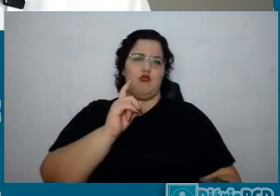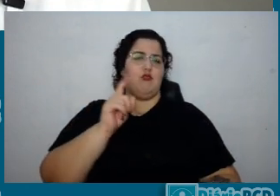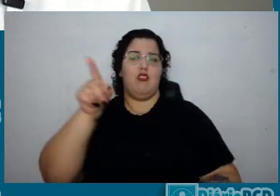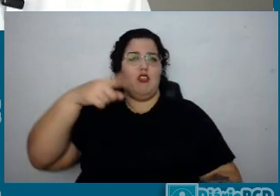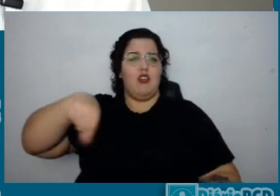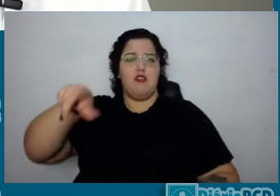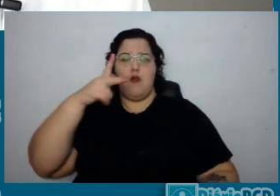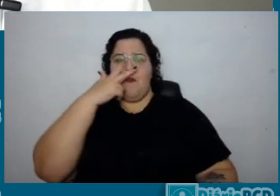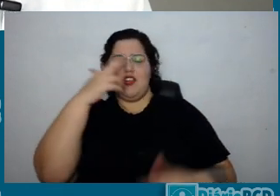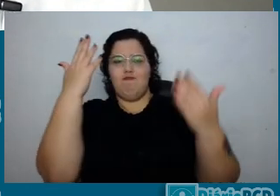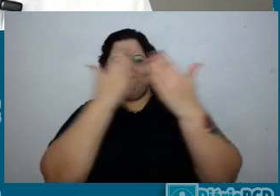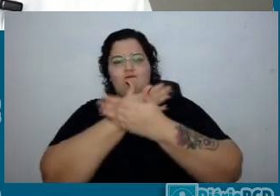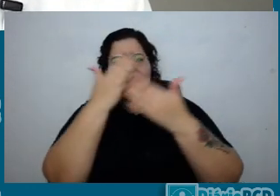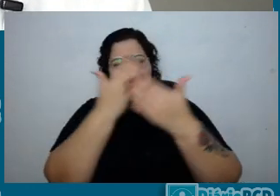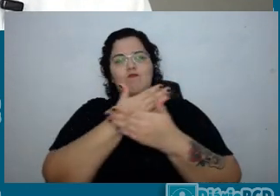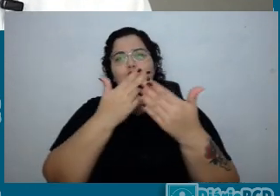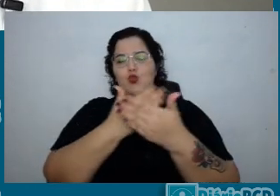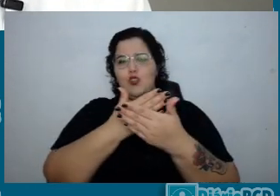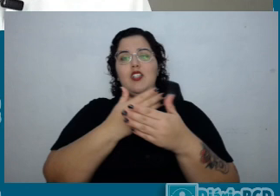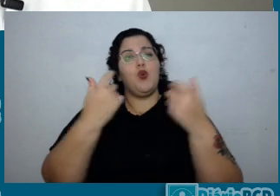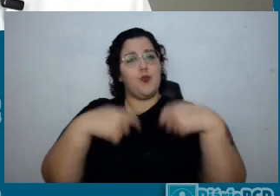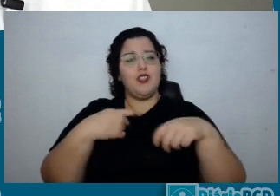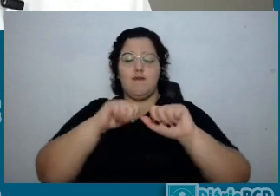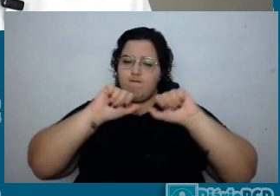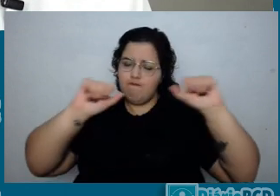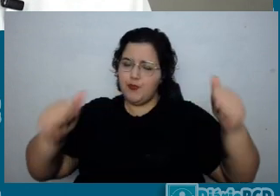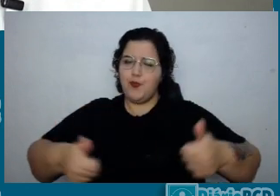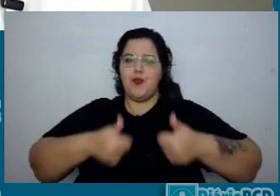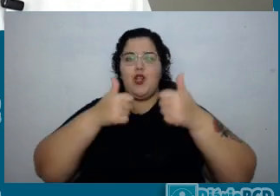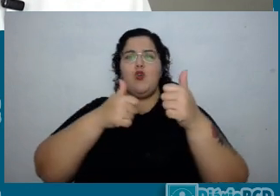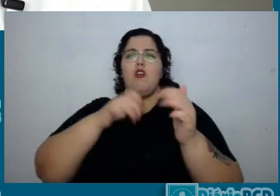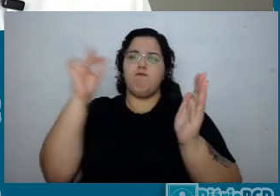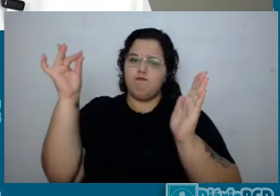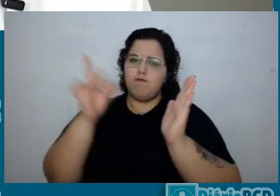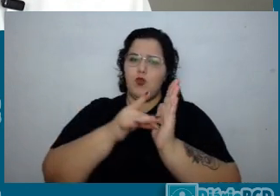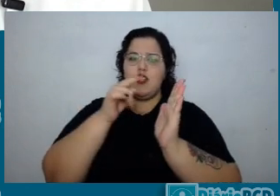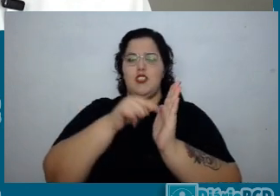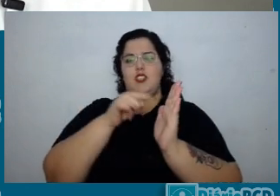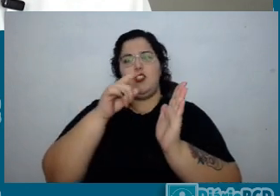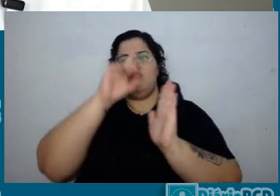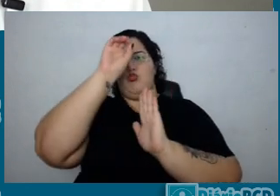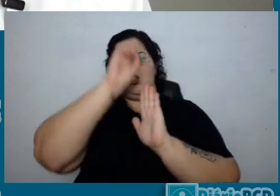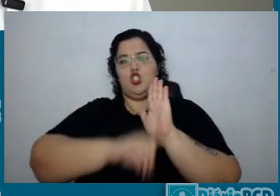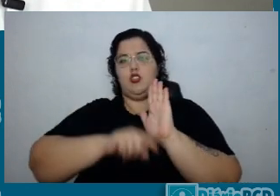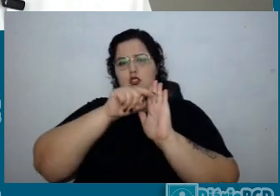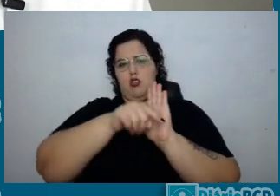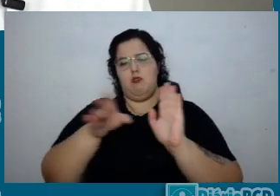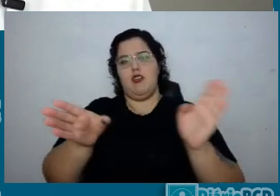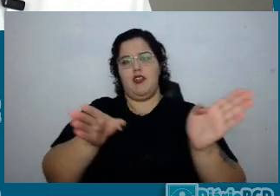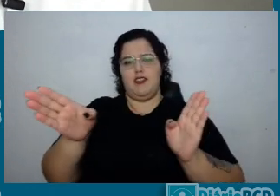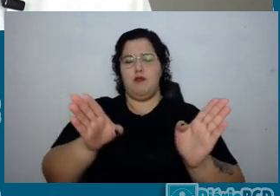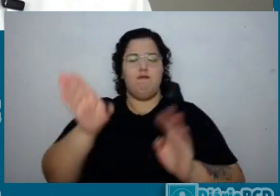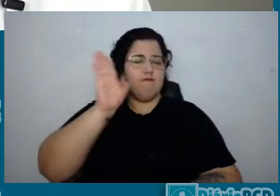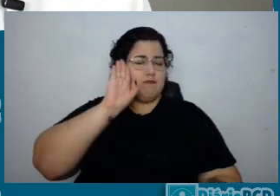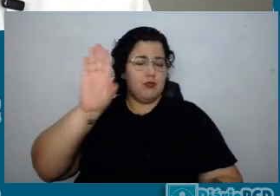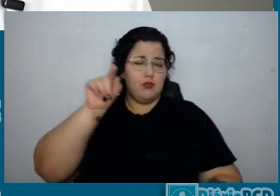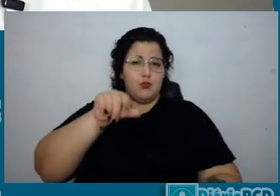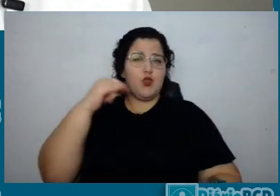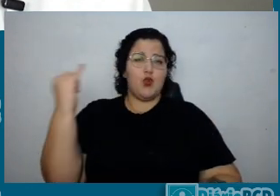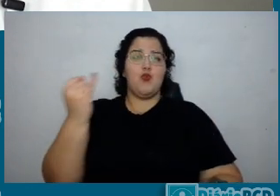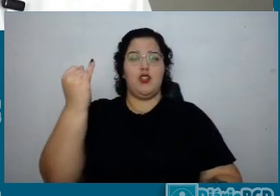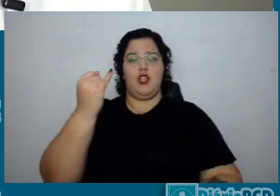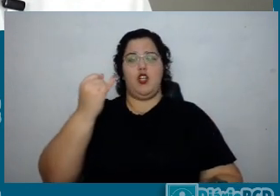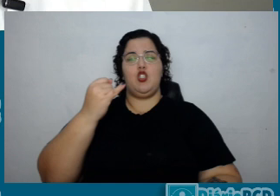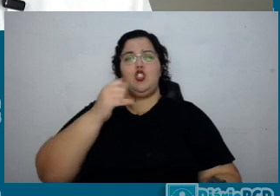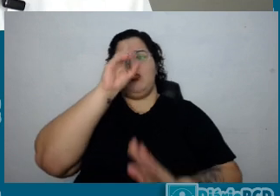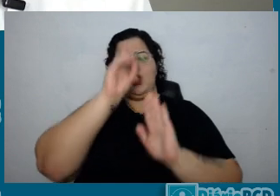invisibilizada, né? Então, é nessa perspectiva de ampliar os direitos, ampliar o reconhecimento de que a acessibilidade é fundamental